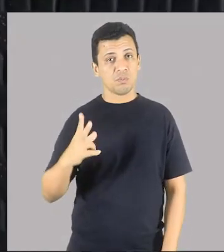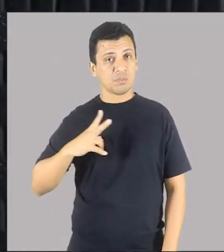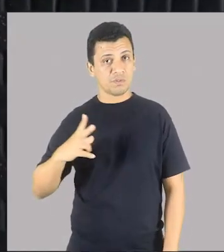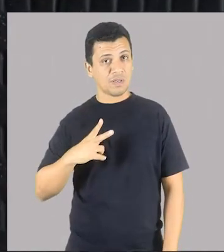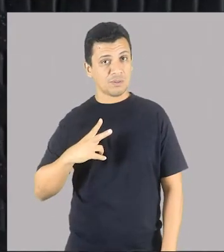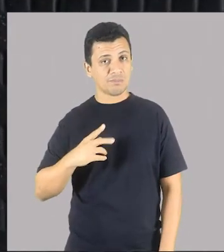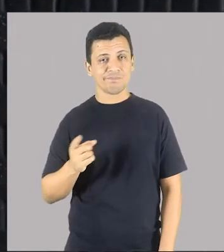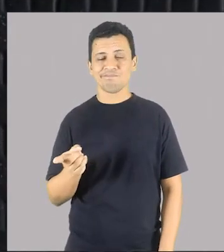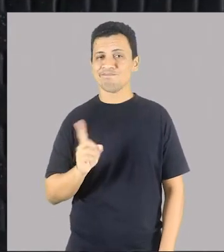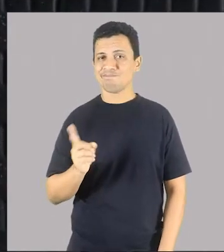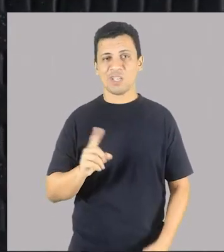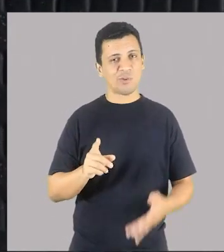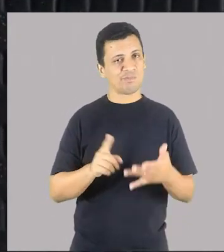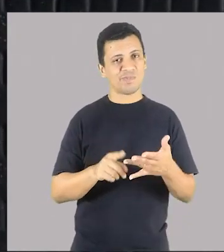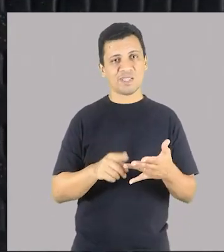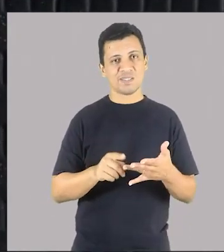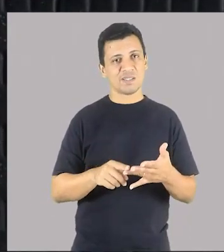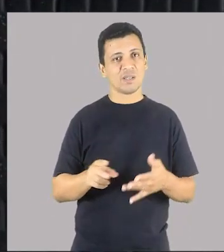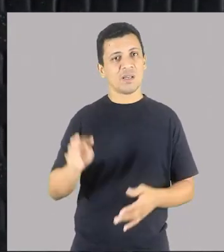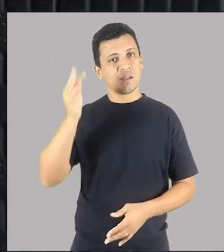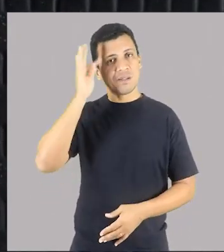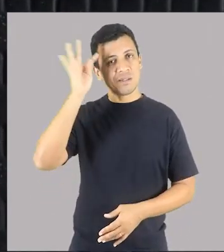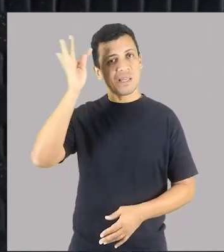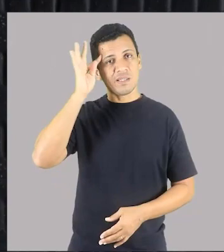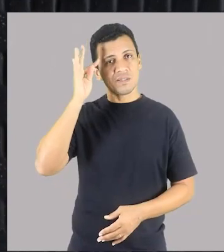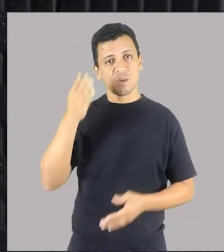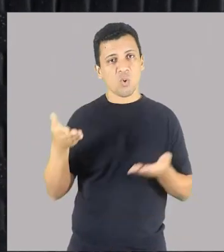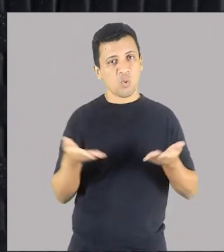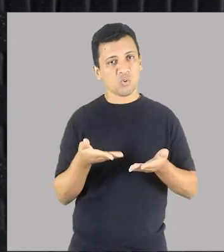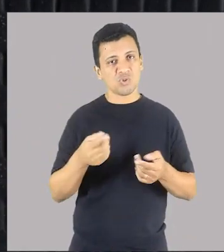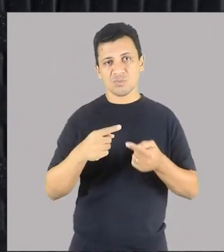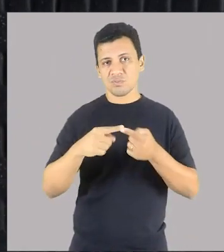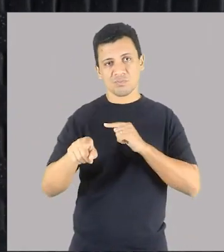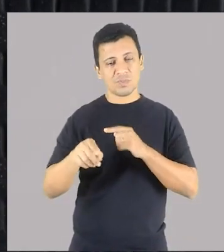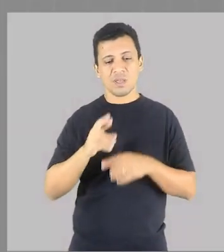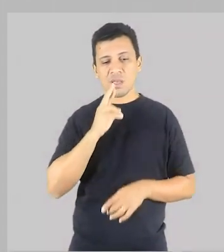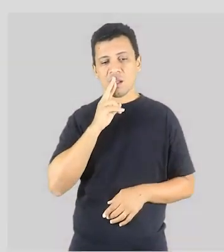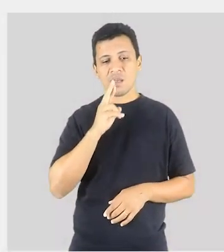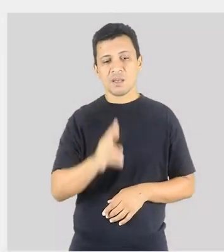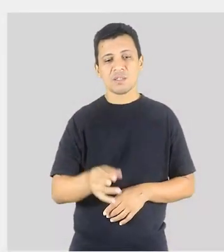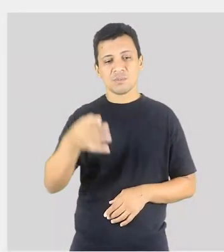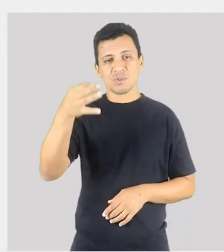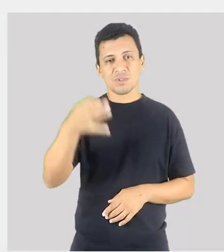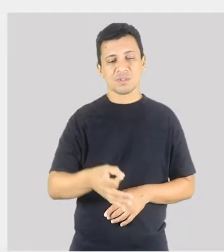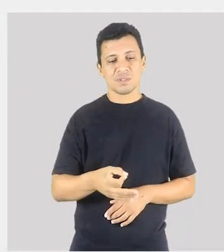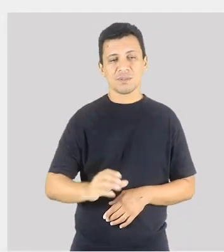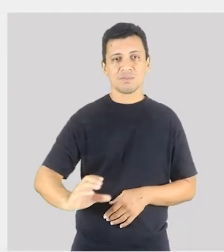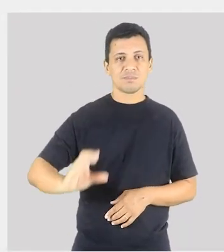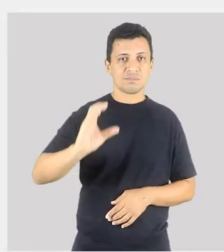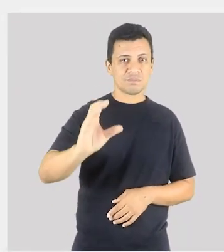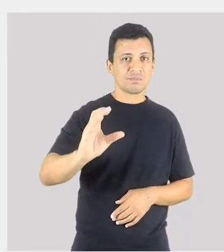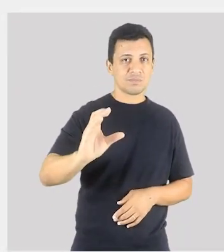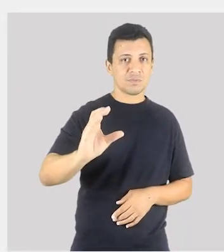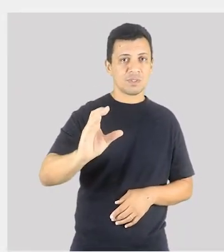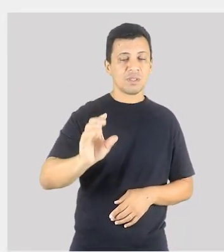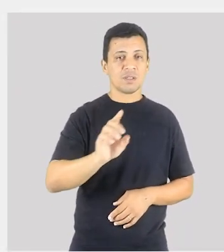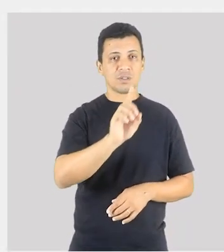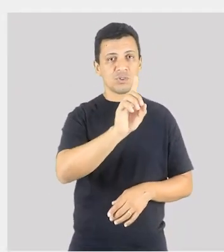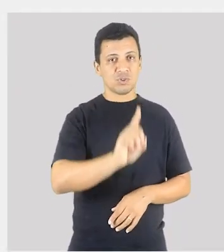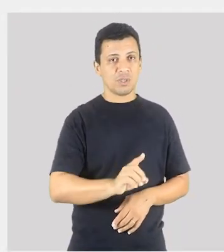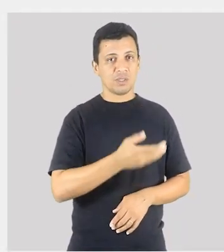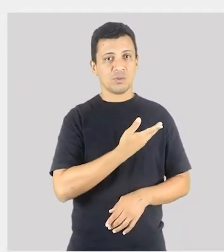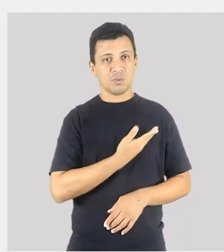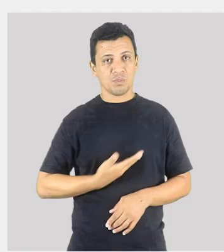afastamos essa tese, ela já não é mais cabível, portanto, a questão correta é a letra C. No direito público e no